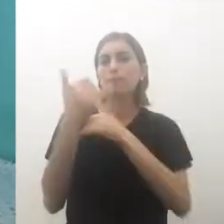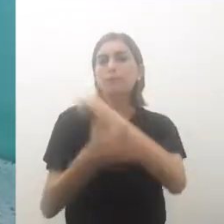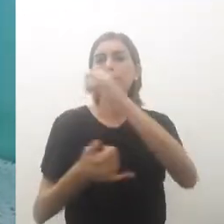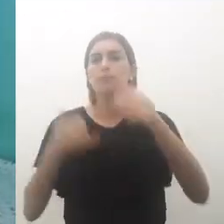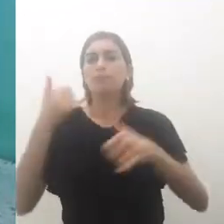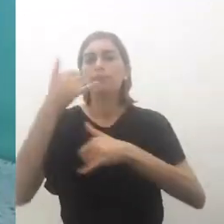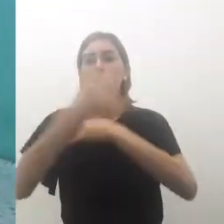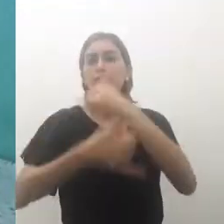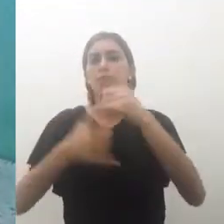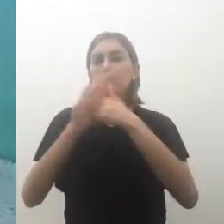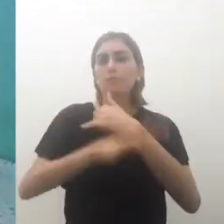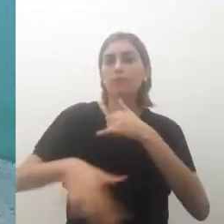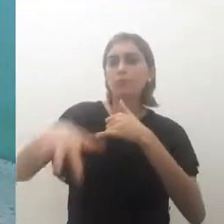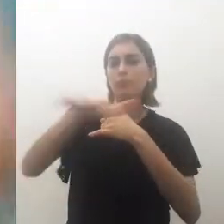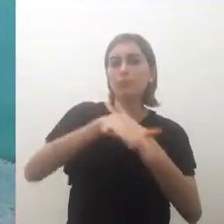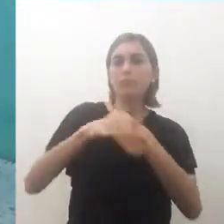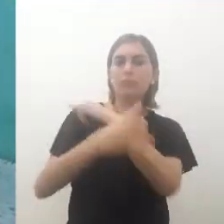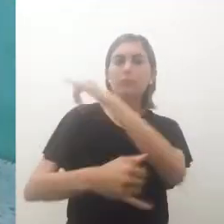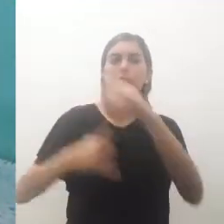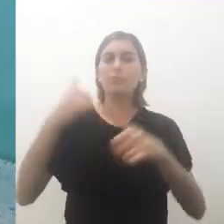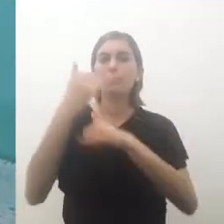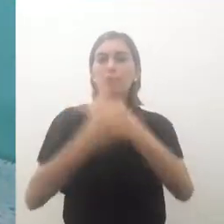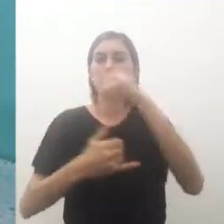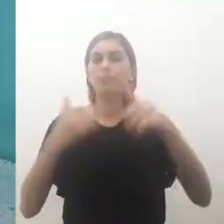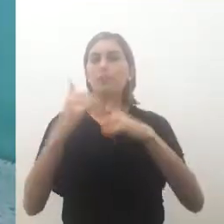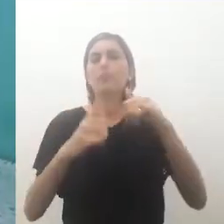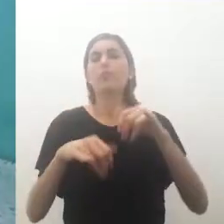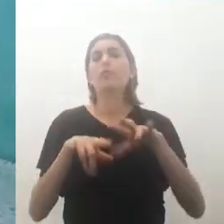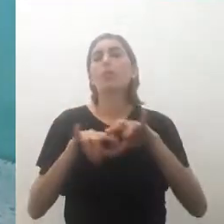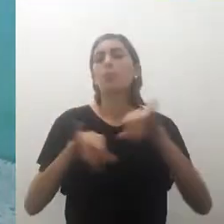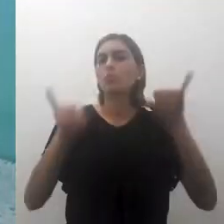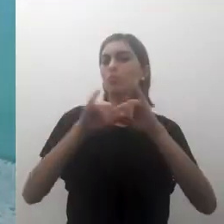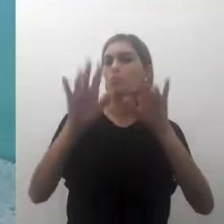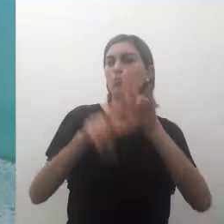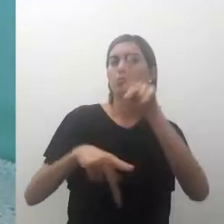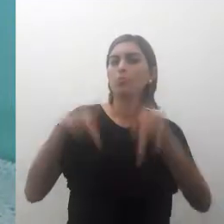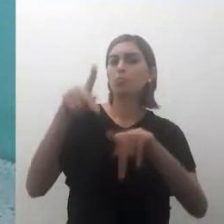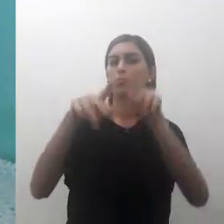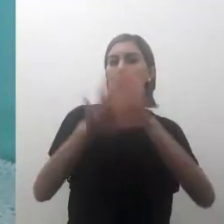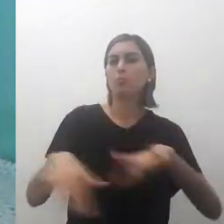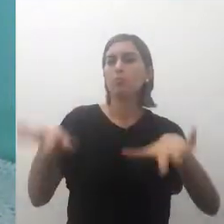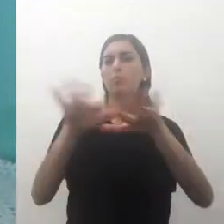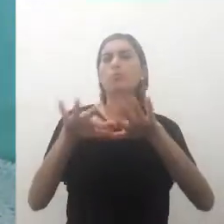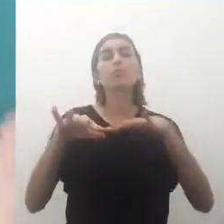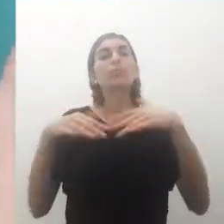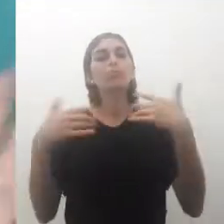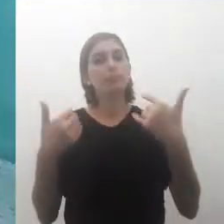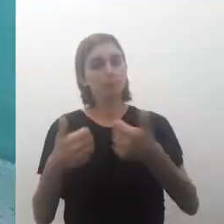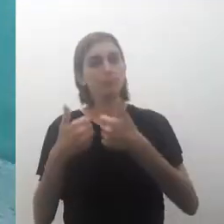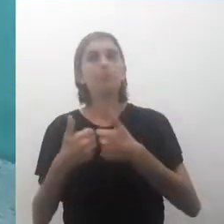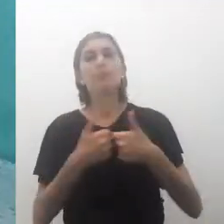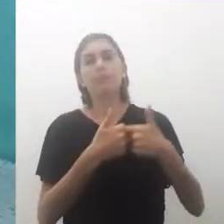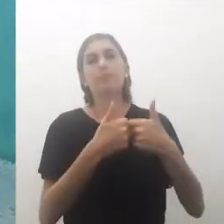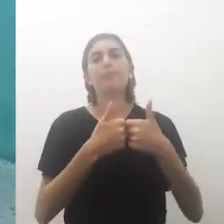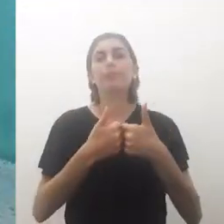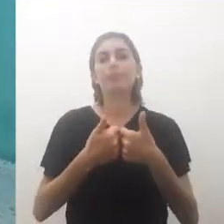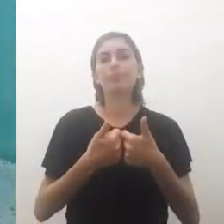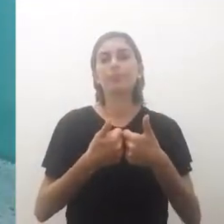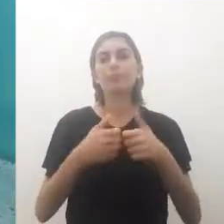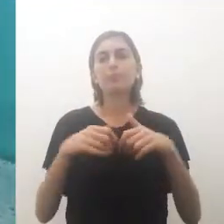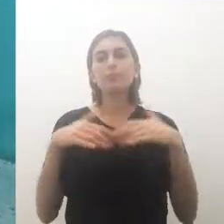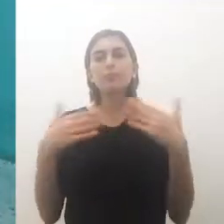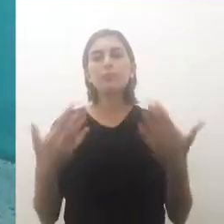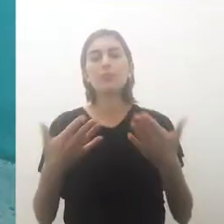questões informativas do campo informacional do nosso público. Então tudo anda muito bem